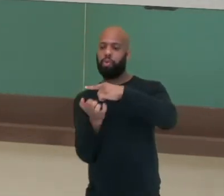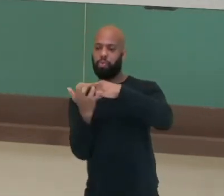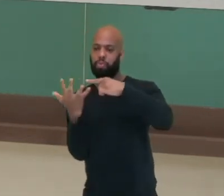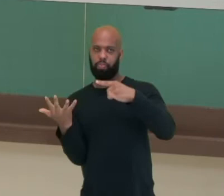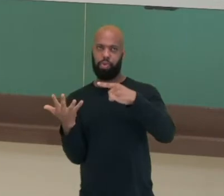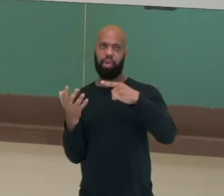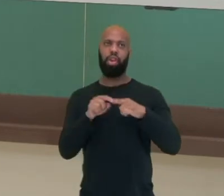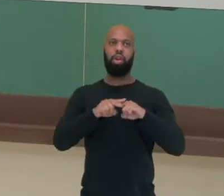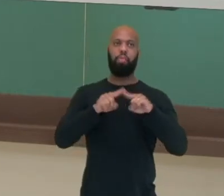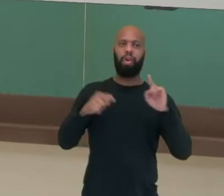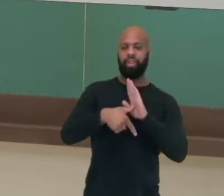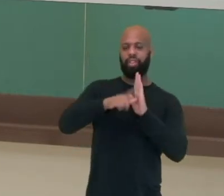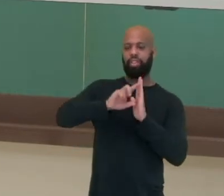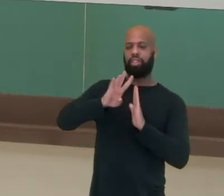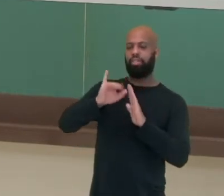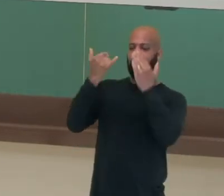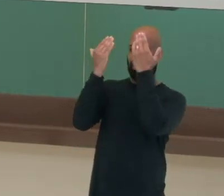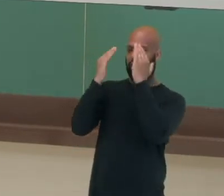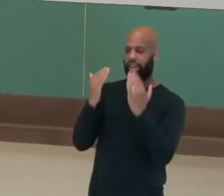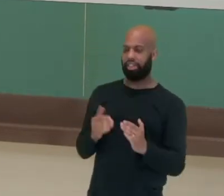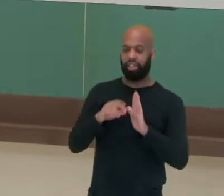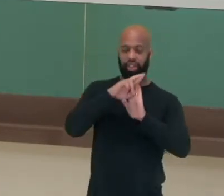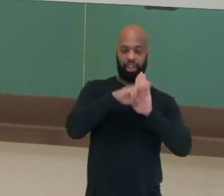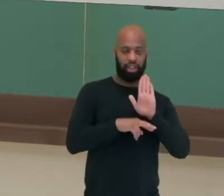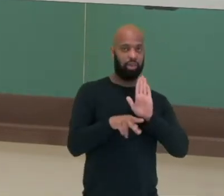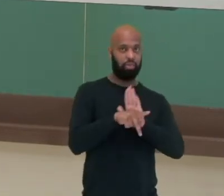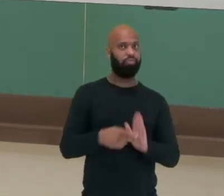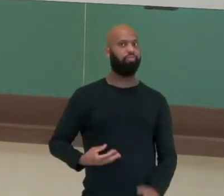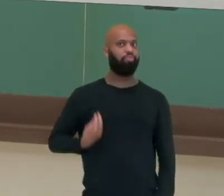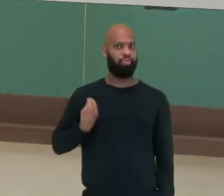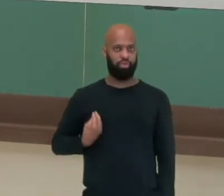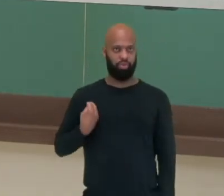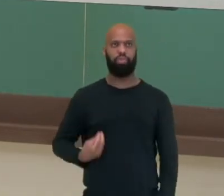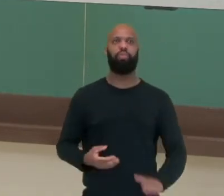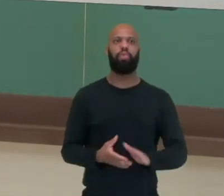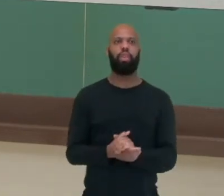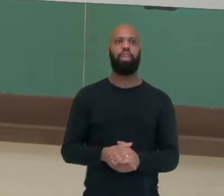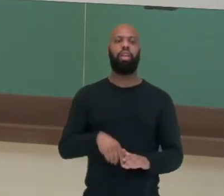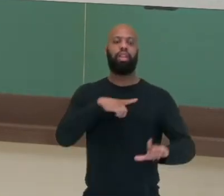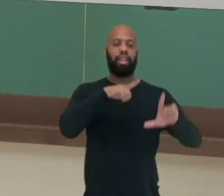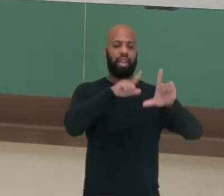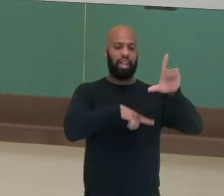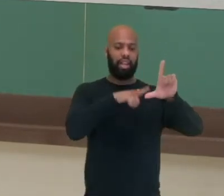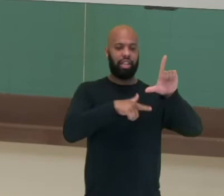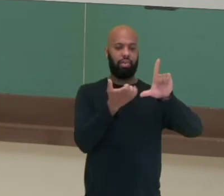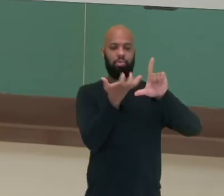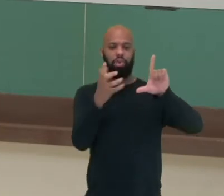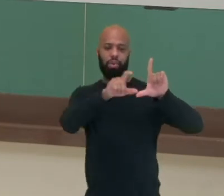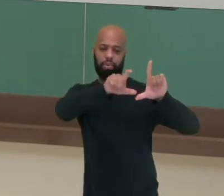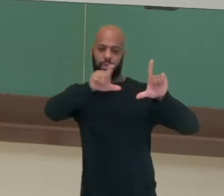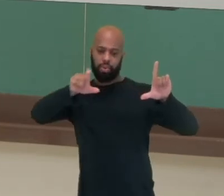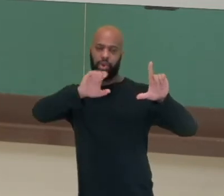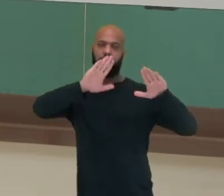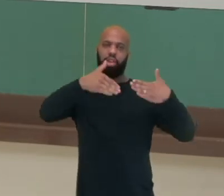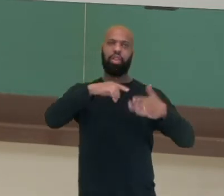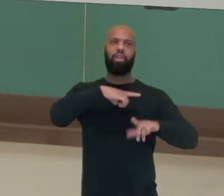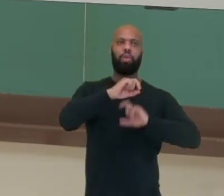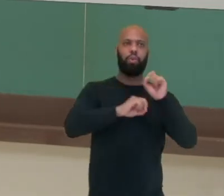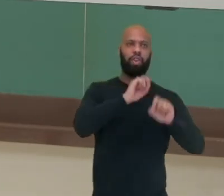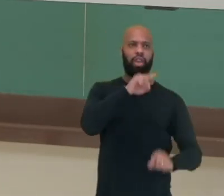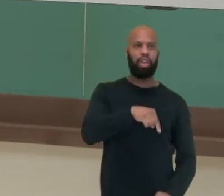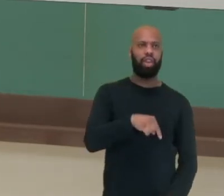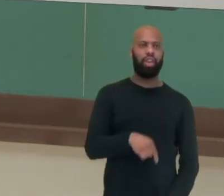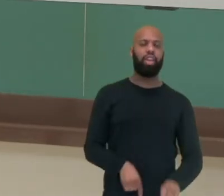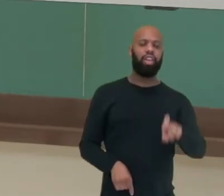depois de analisarmos a condição de existência. Incógnita no logaritmando, então x menos 2 é maior do que